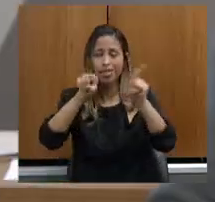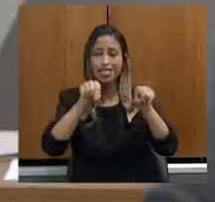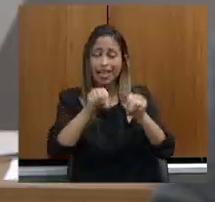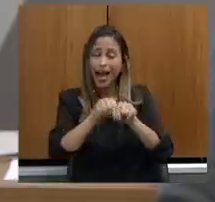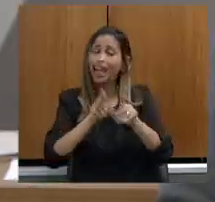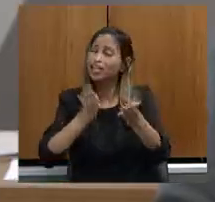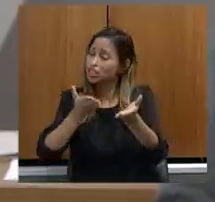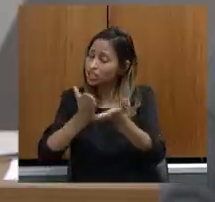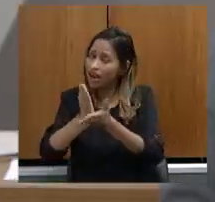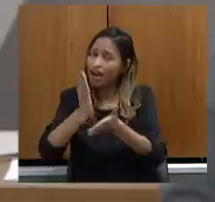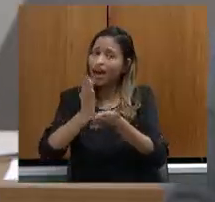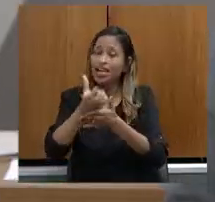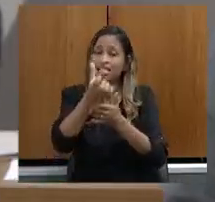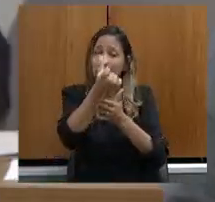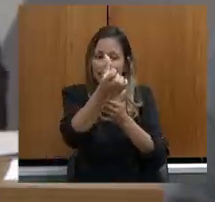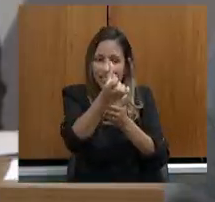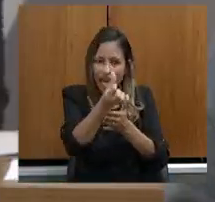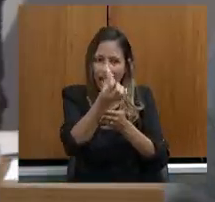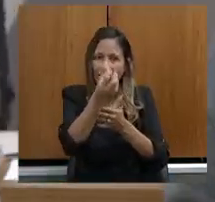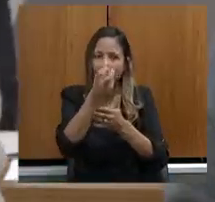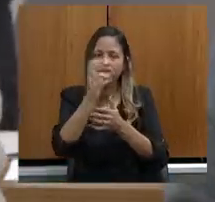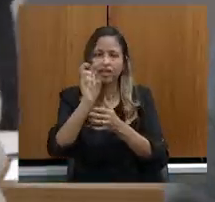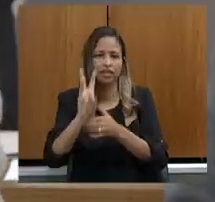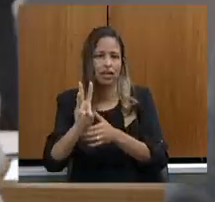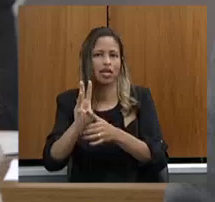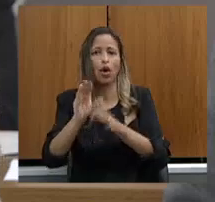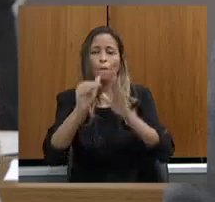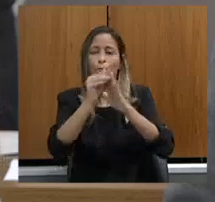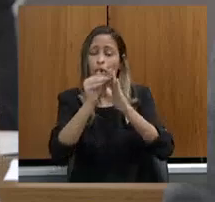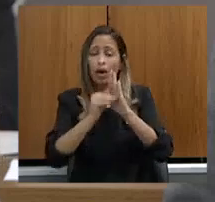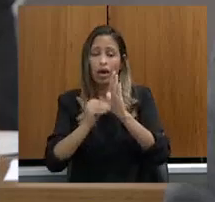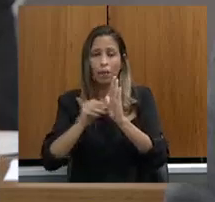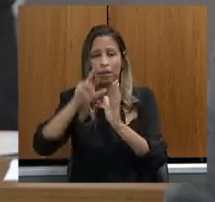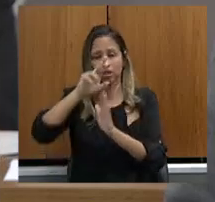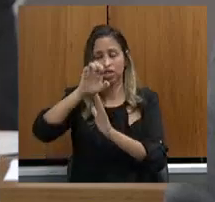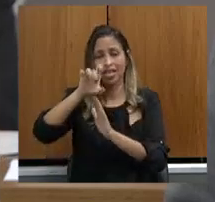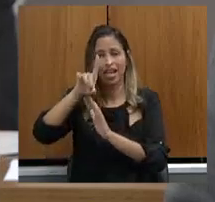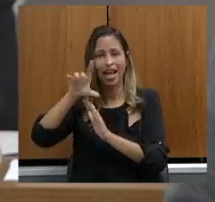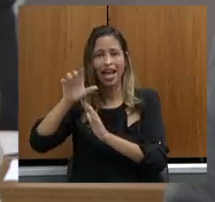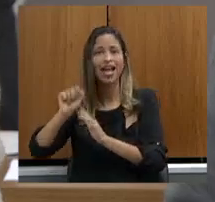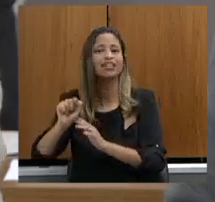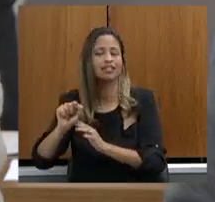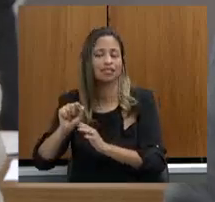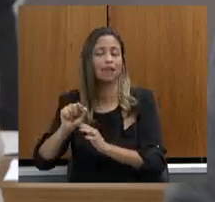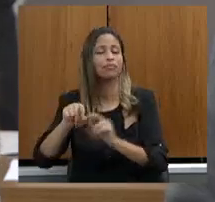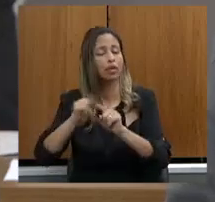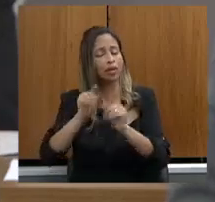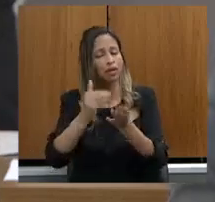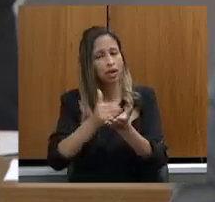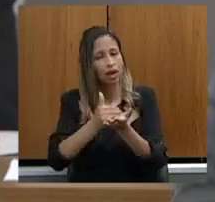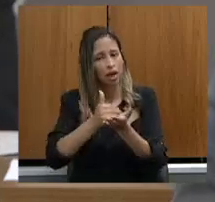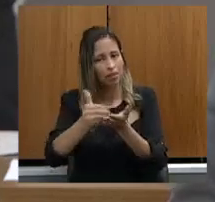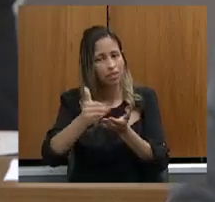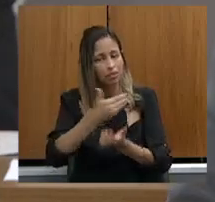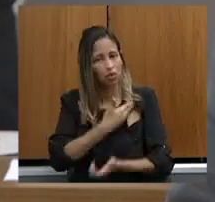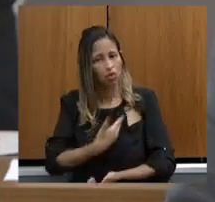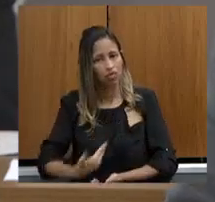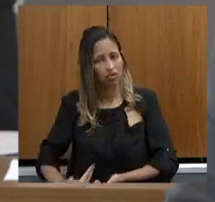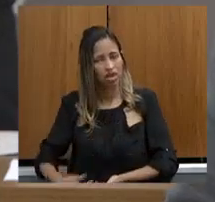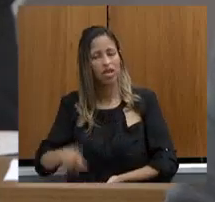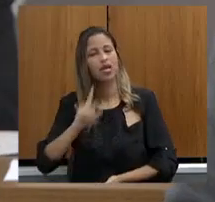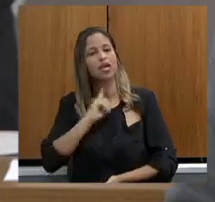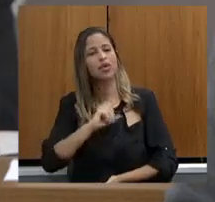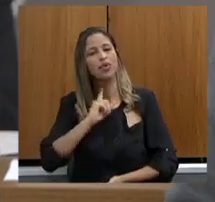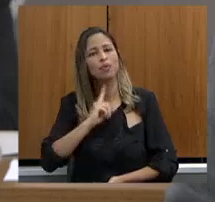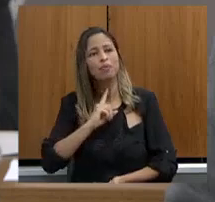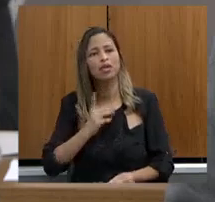entregues 63 máquinas nós temos o programa de transferência de renda o programa de transferência de renda a princípio o governo de Minas Gerais não